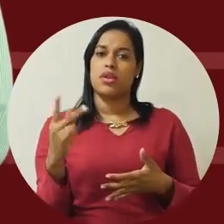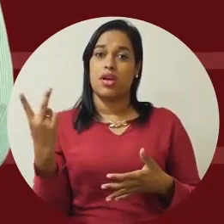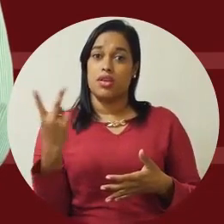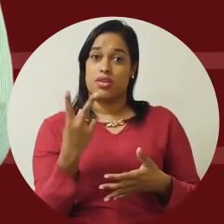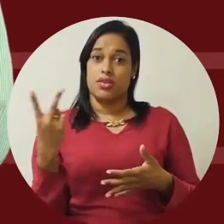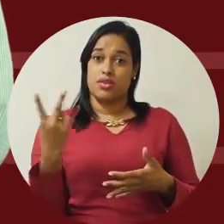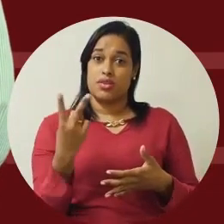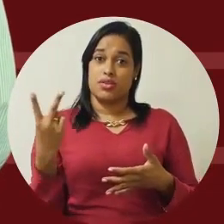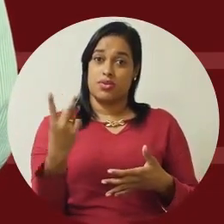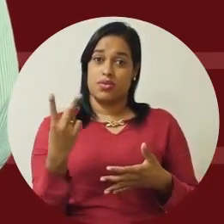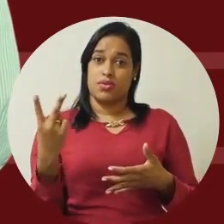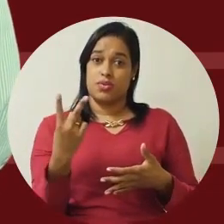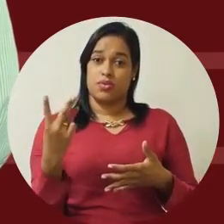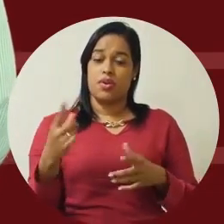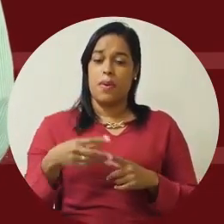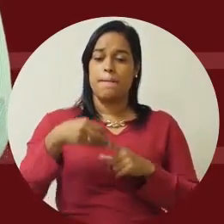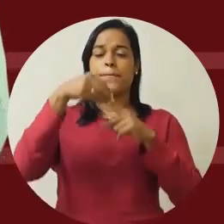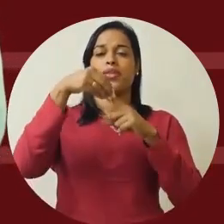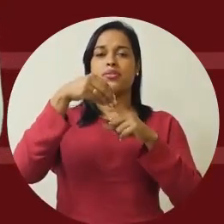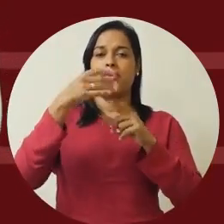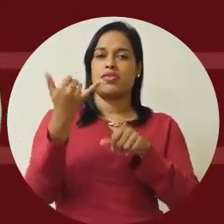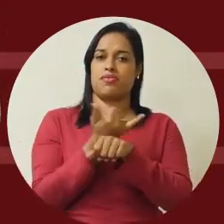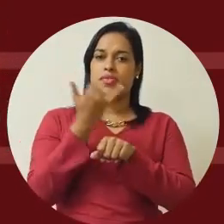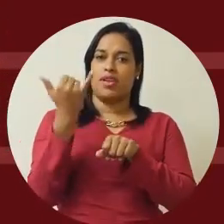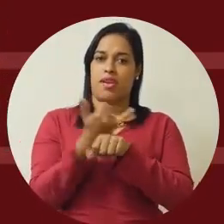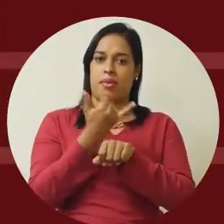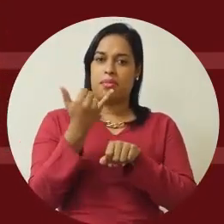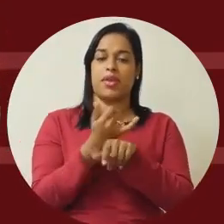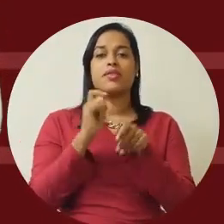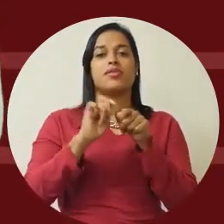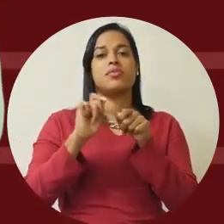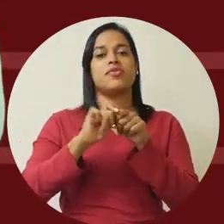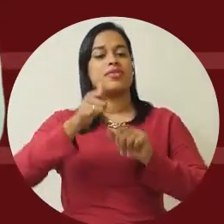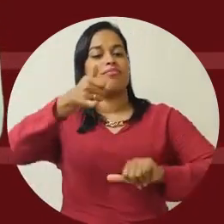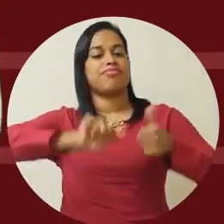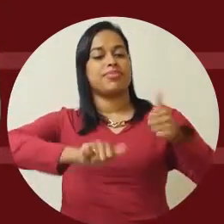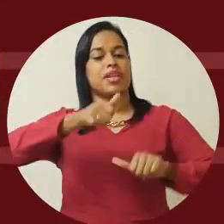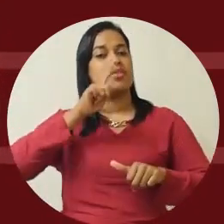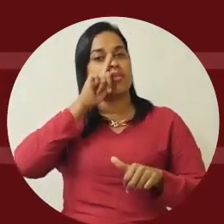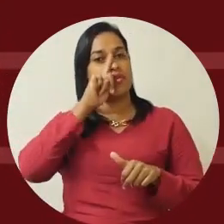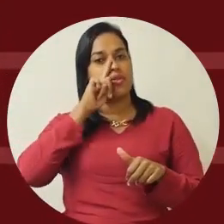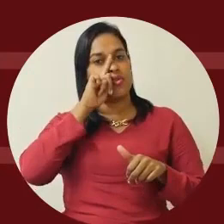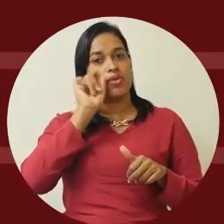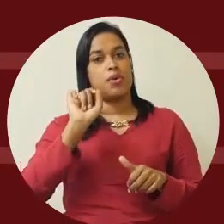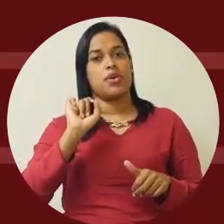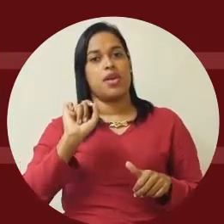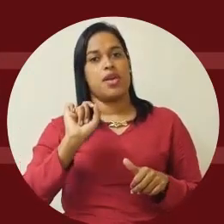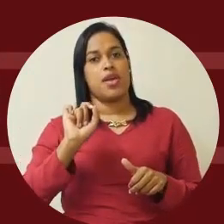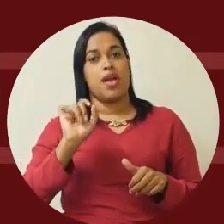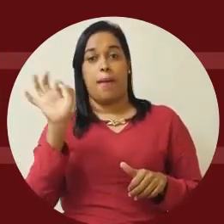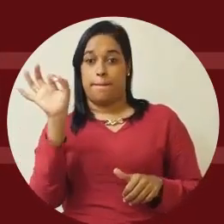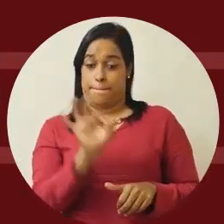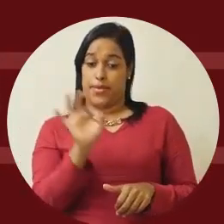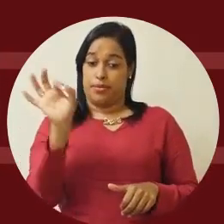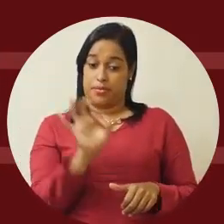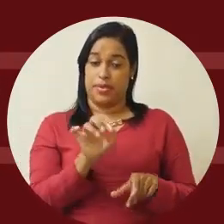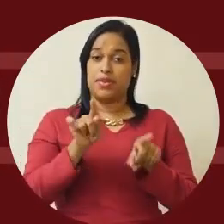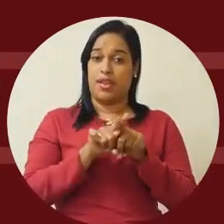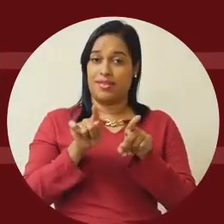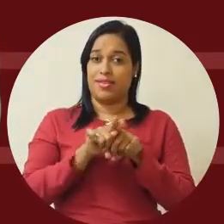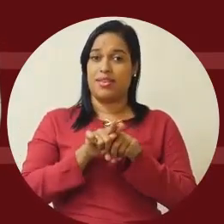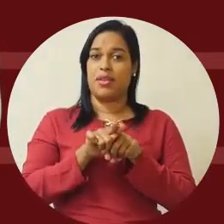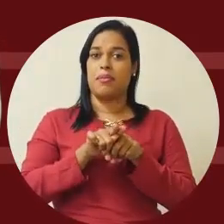duas as duas principais ferramentas para fazer análise de risco é a probabilidade ea